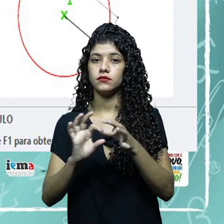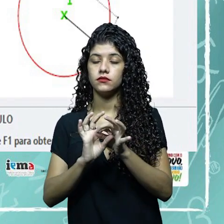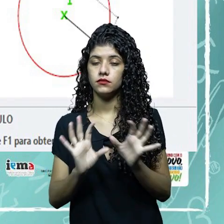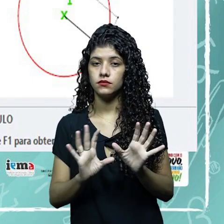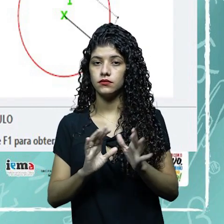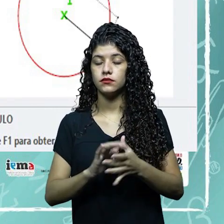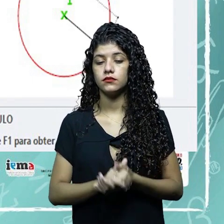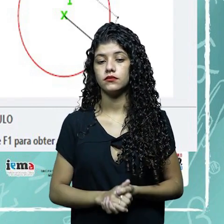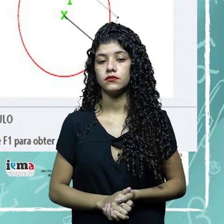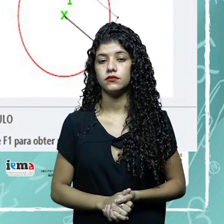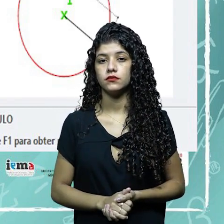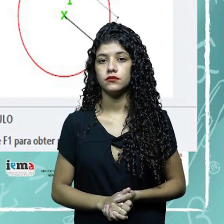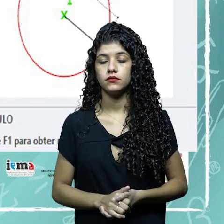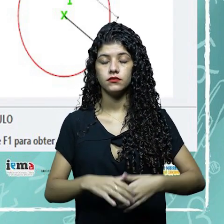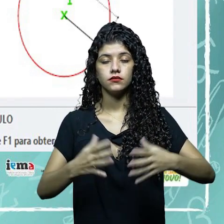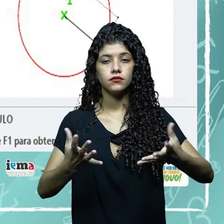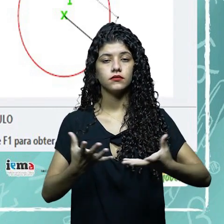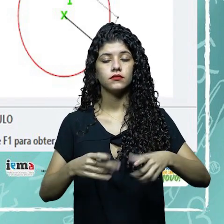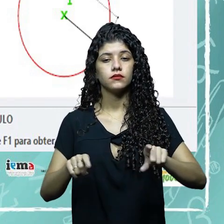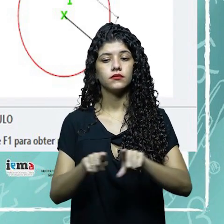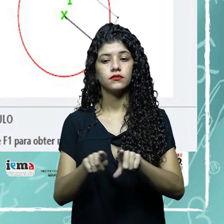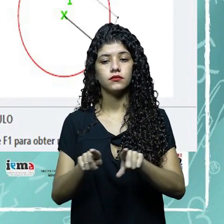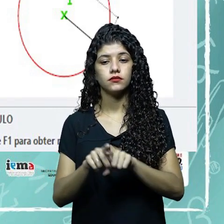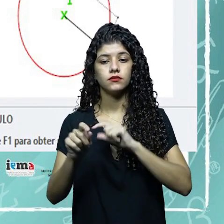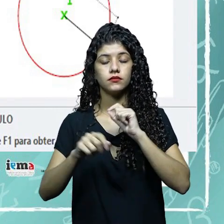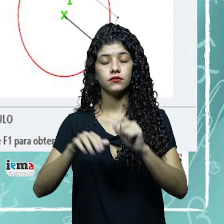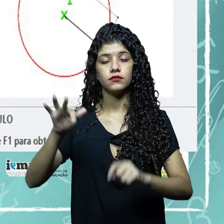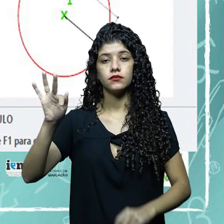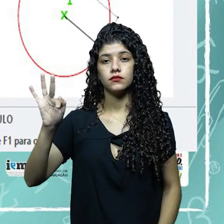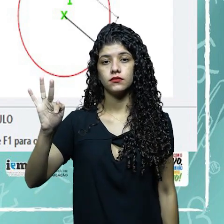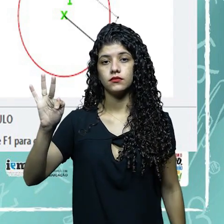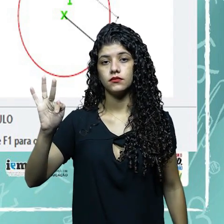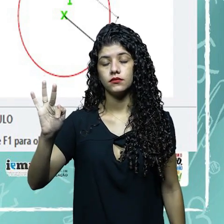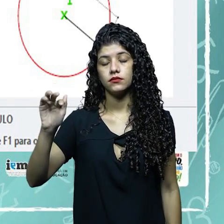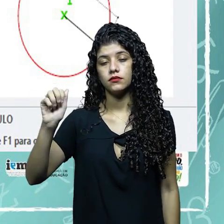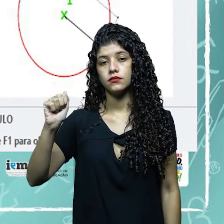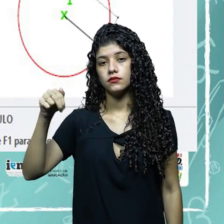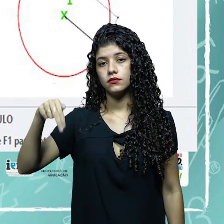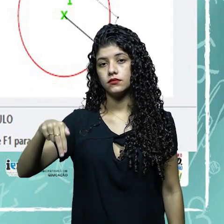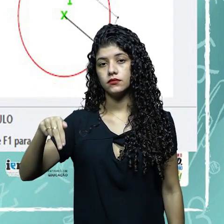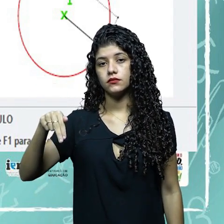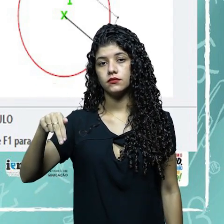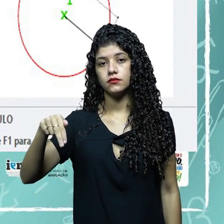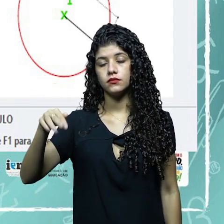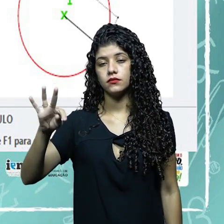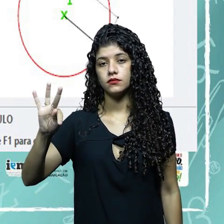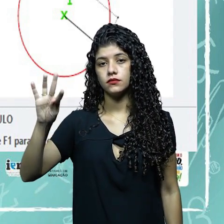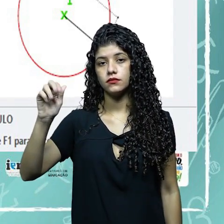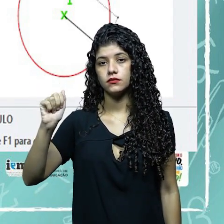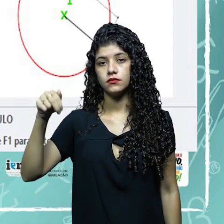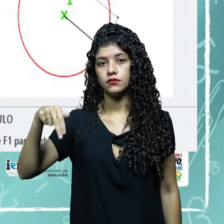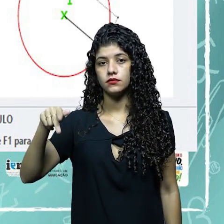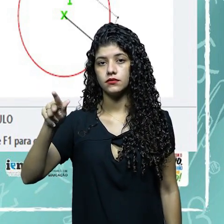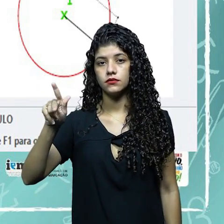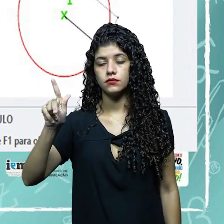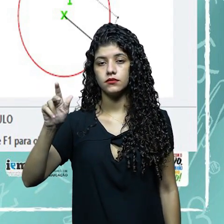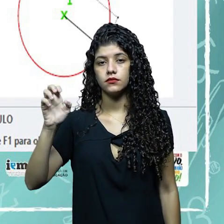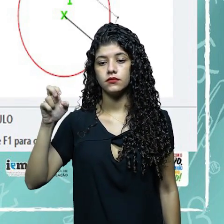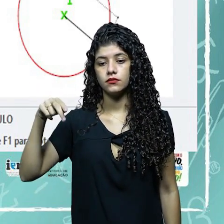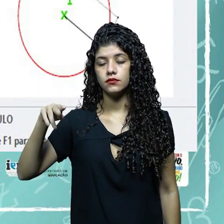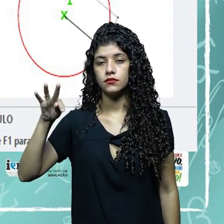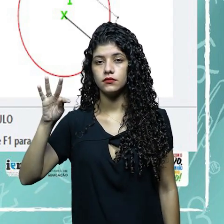opção. Se eu quiser também especificar tangente, tangente, raio, também é